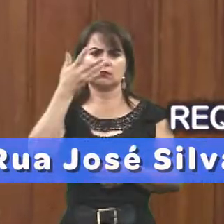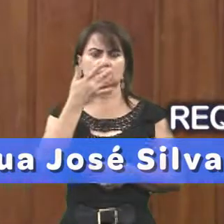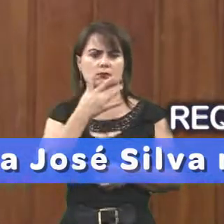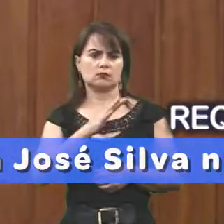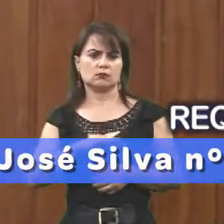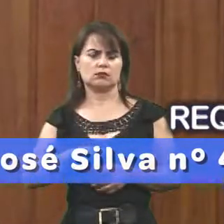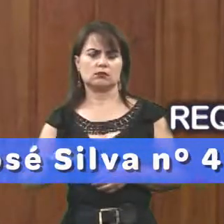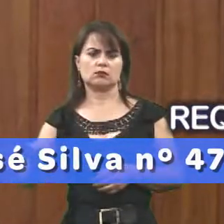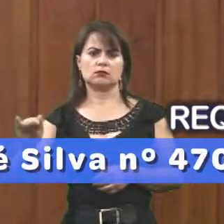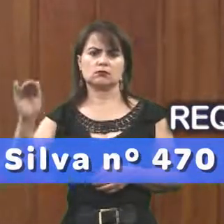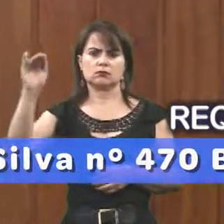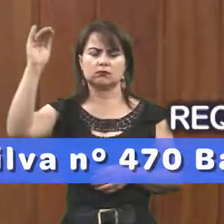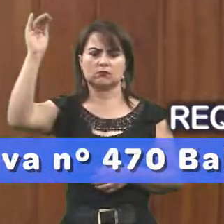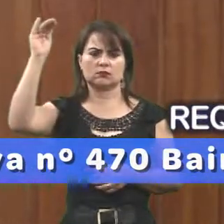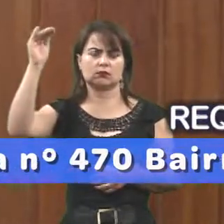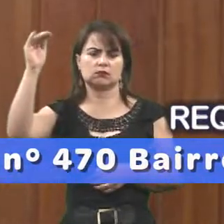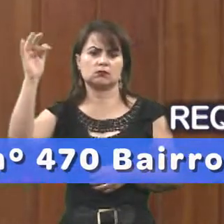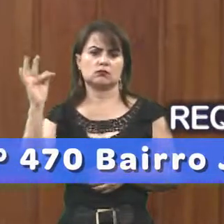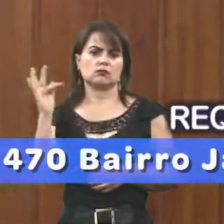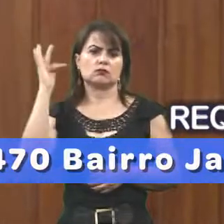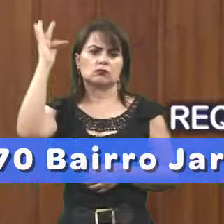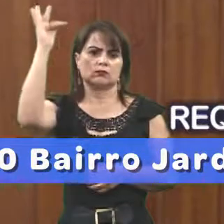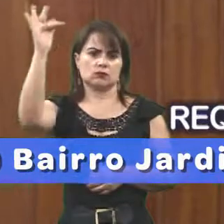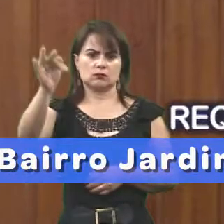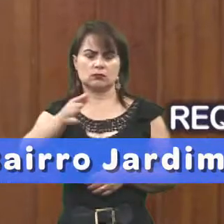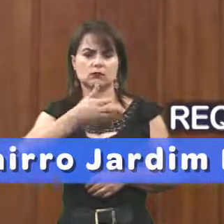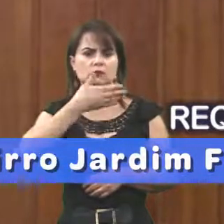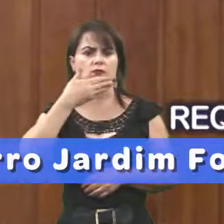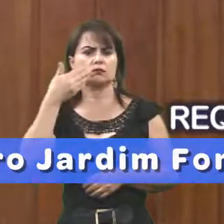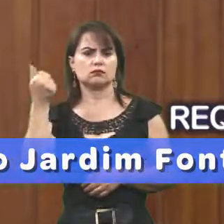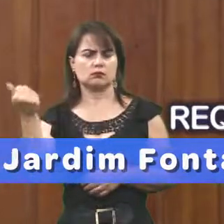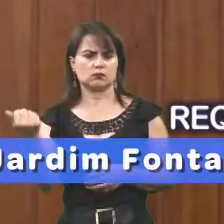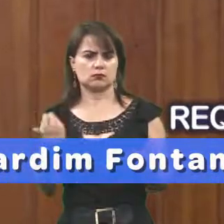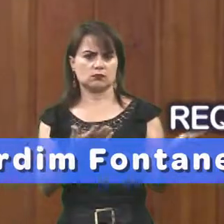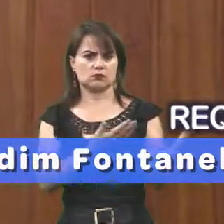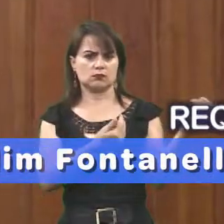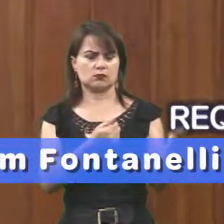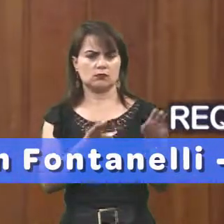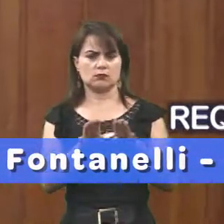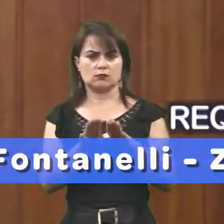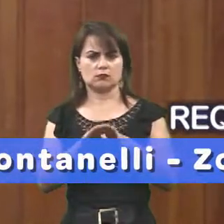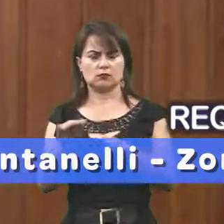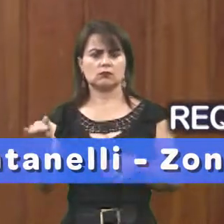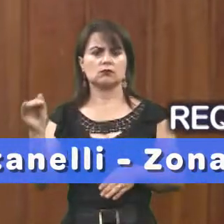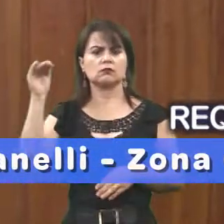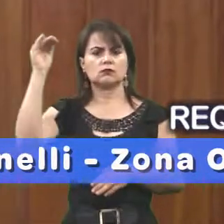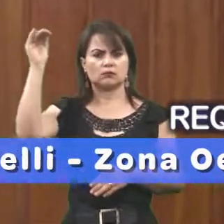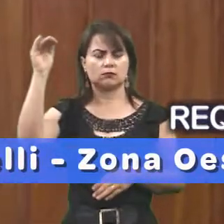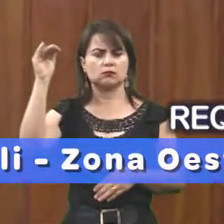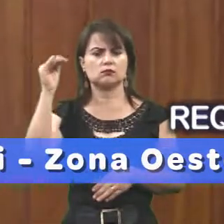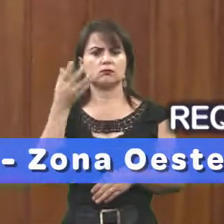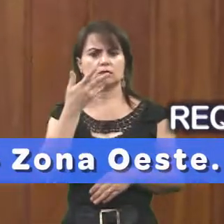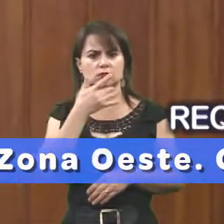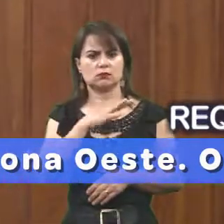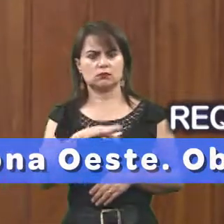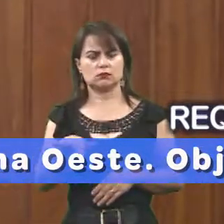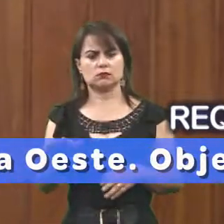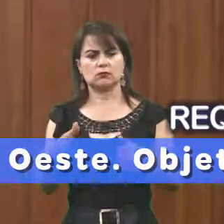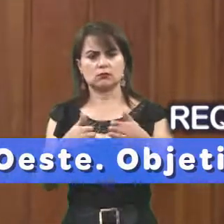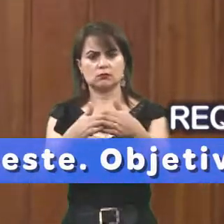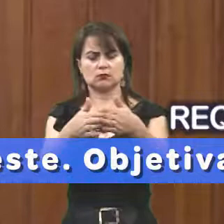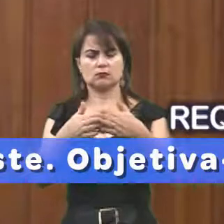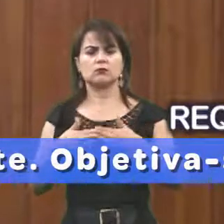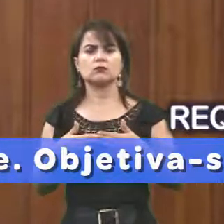nossas crianças, dos nossos jovens e também para ajudar a vida dos adultos. Por isso, eu peço